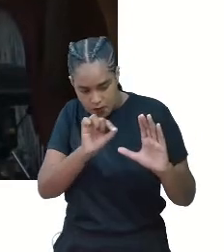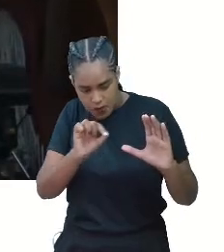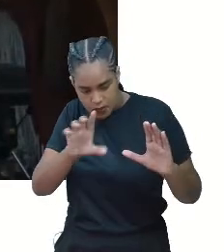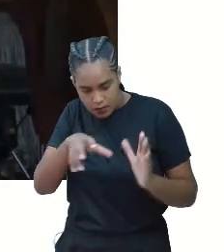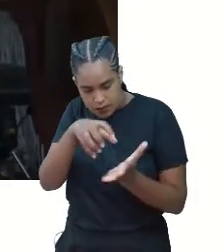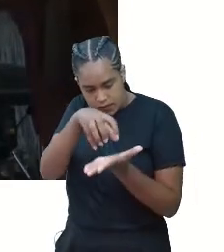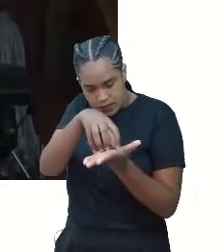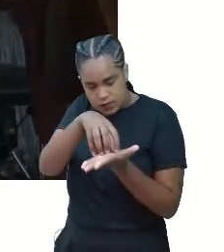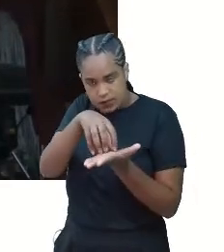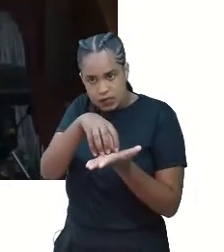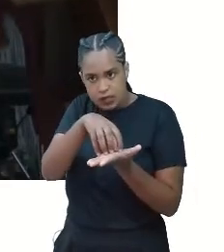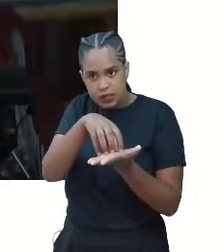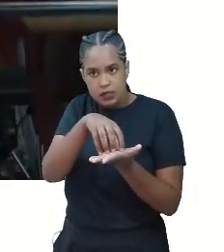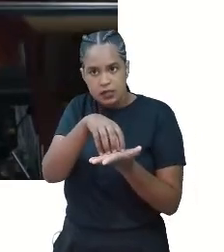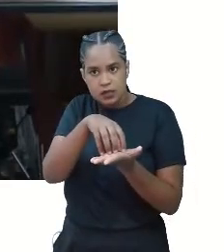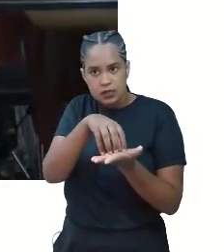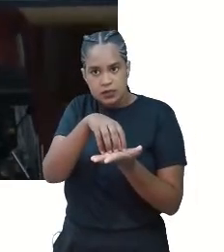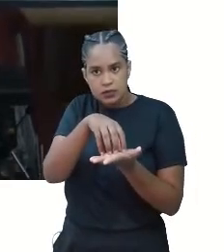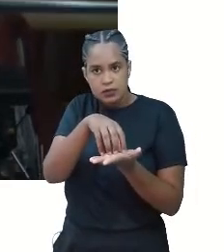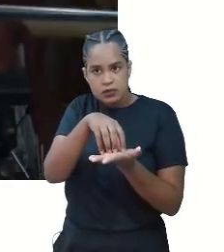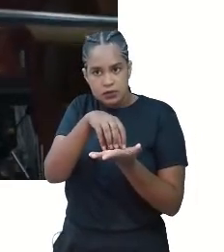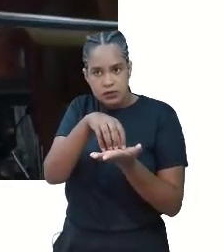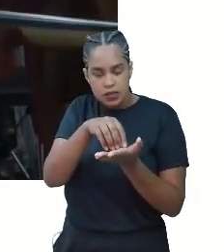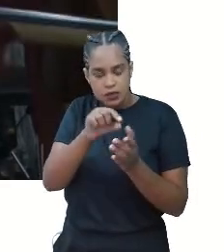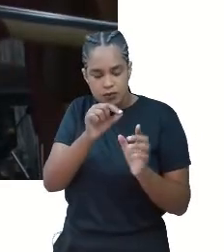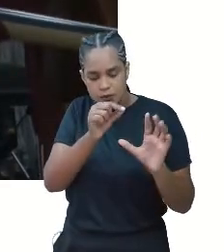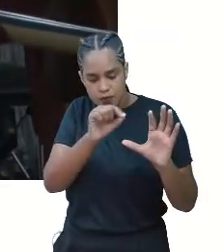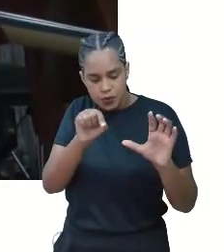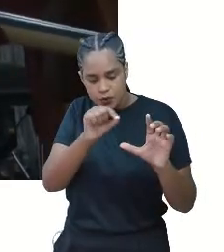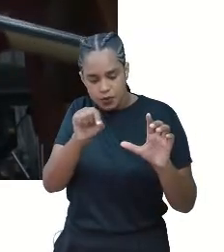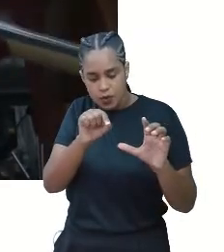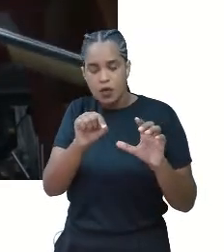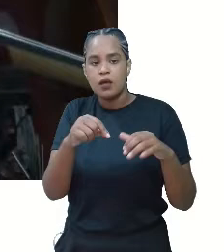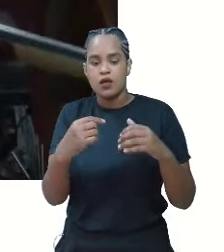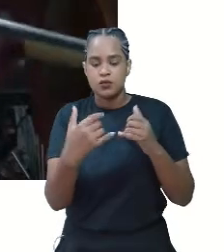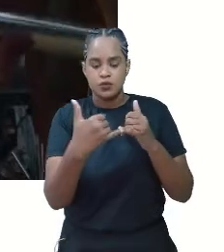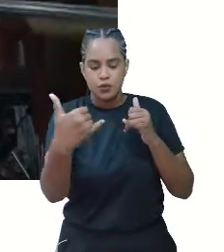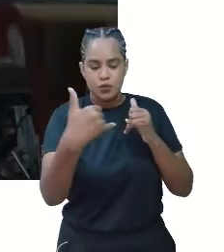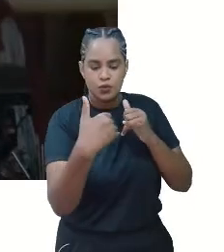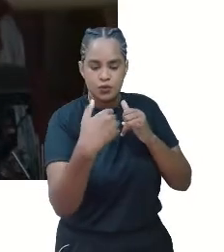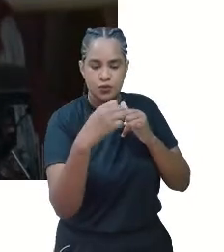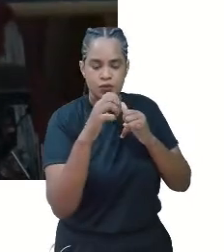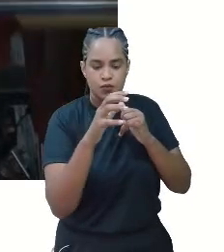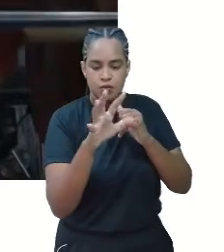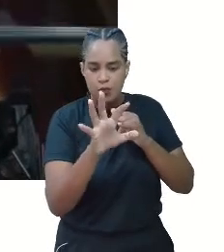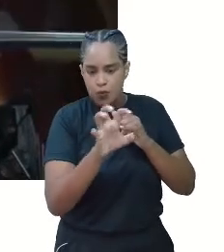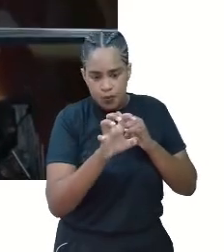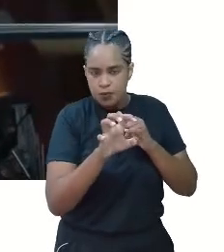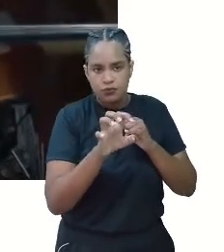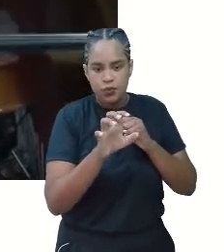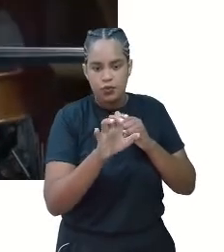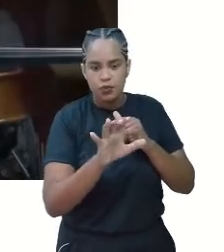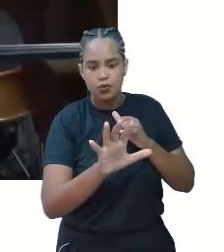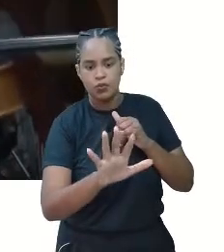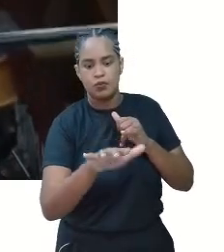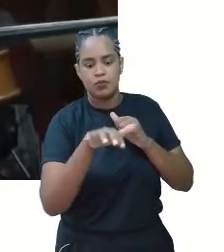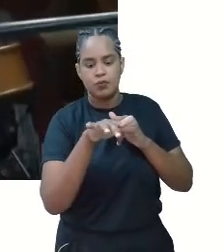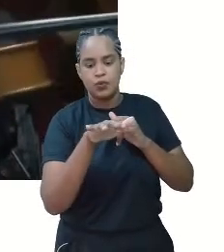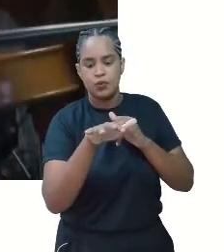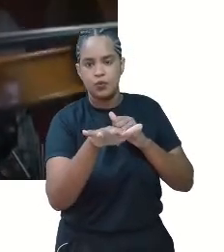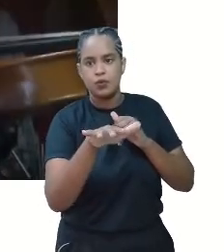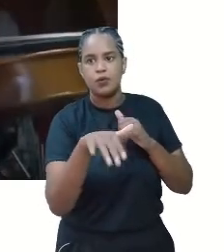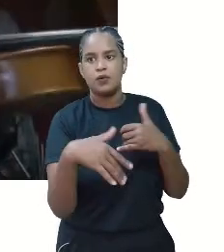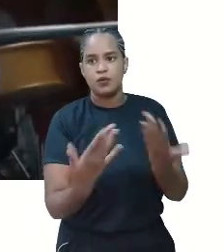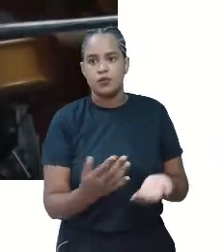você despressiona aqui, você pode chamar de descomprimir, talvez, tá entendendo? Aí você ganha o quê? Você ganha